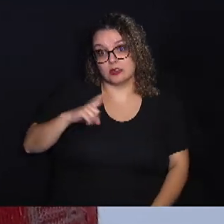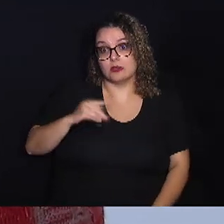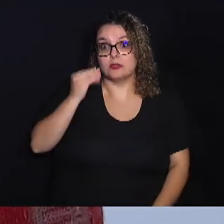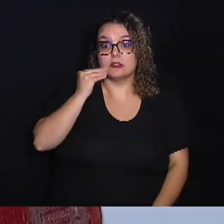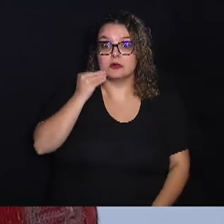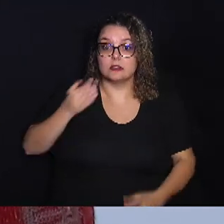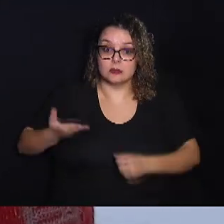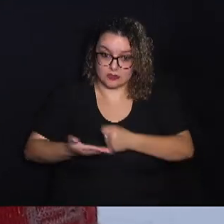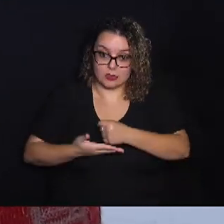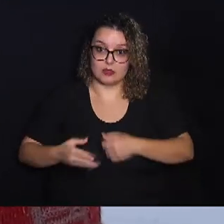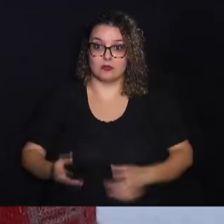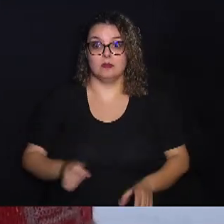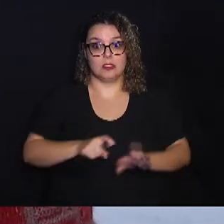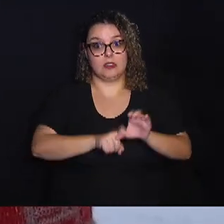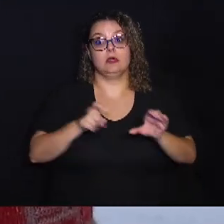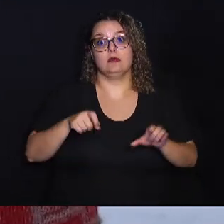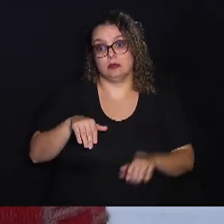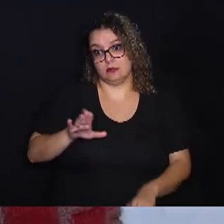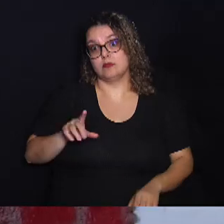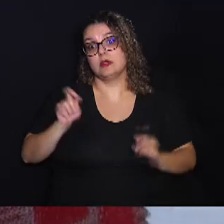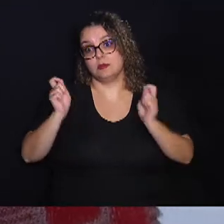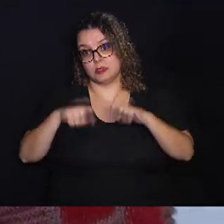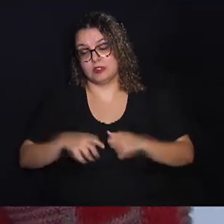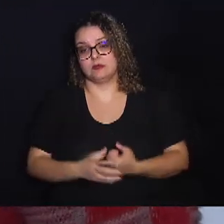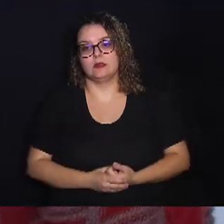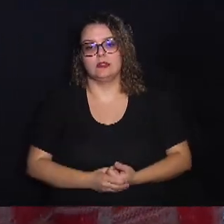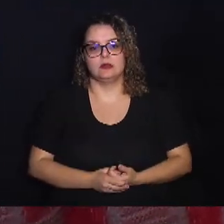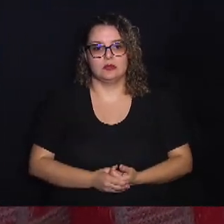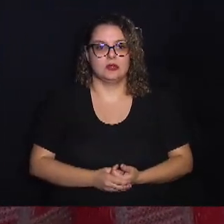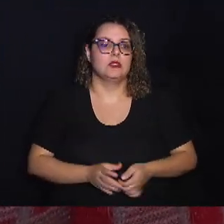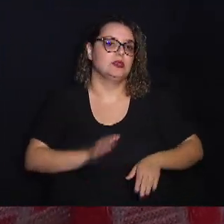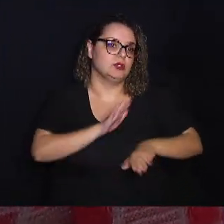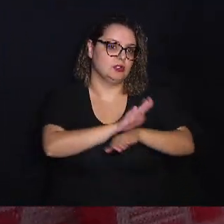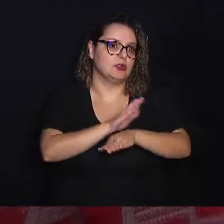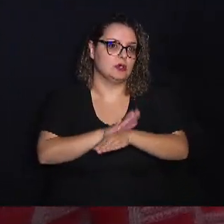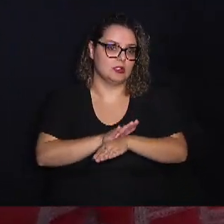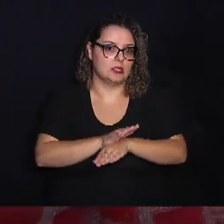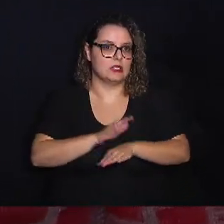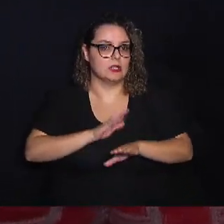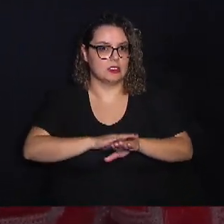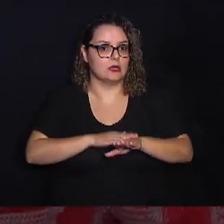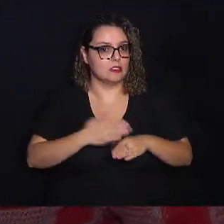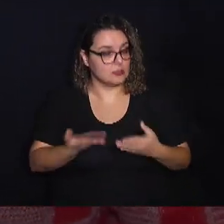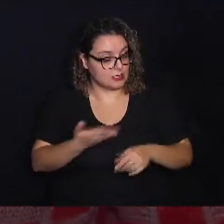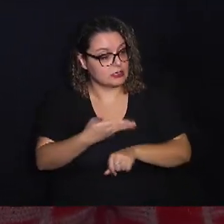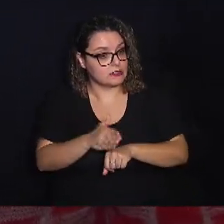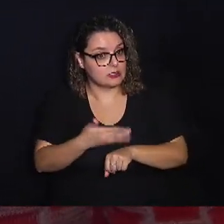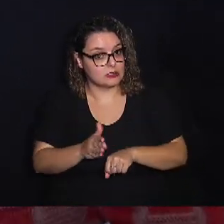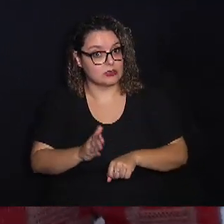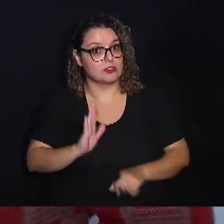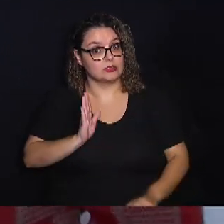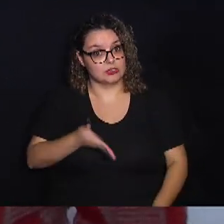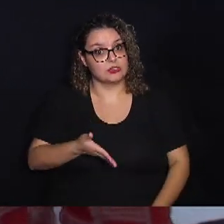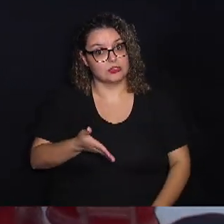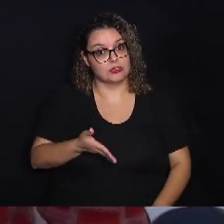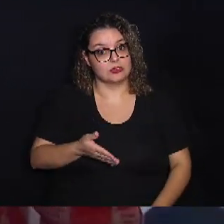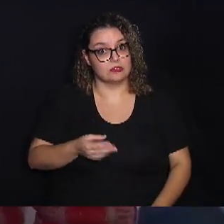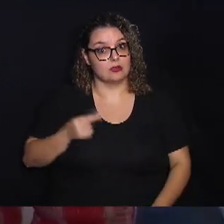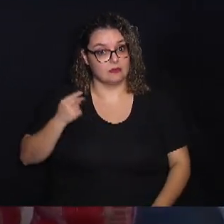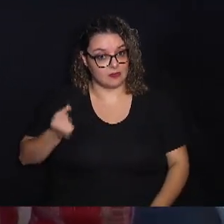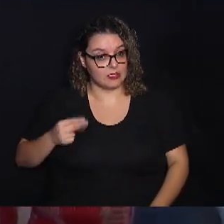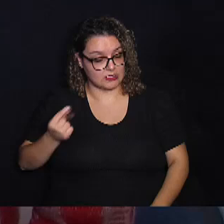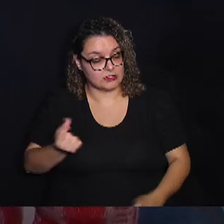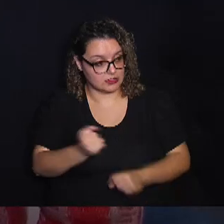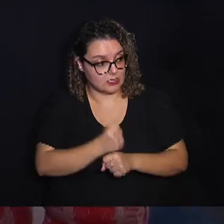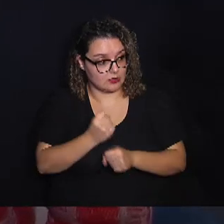posso aqui para ser mais independente possível. E te ajuda bastante esse treinamento? Você faz tempo